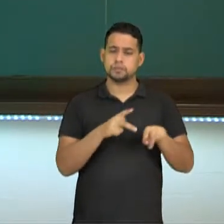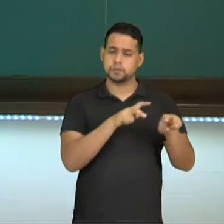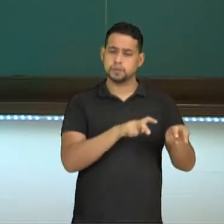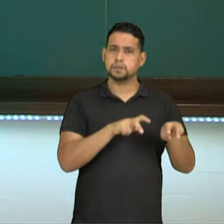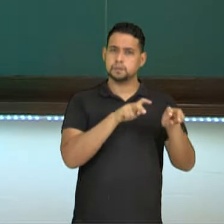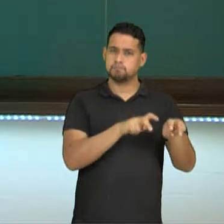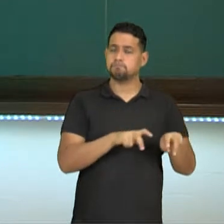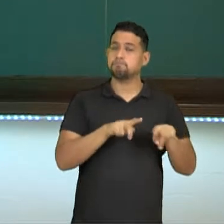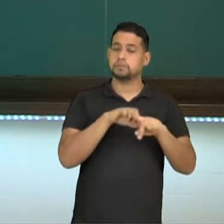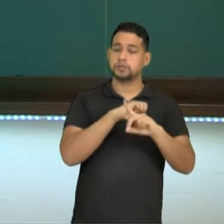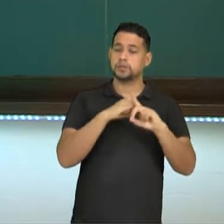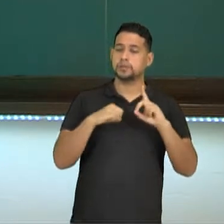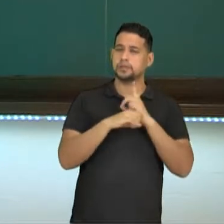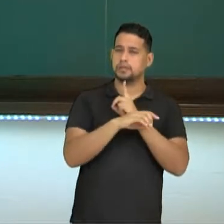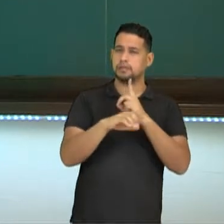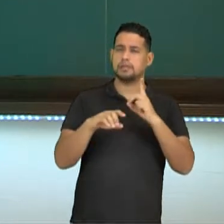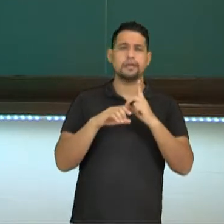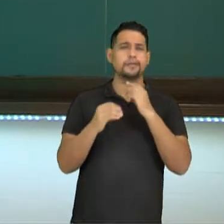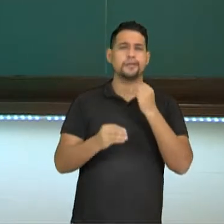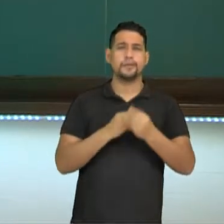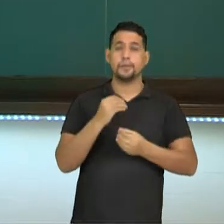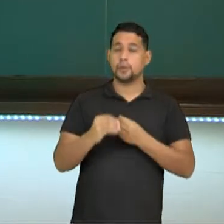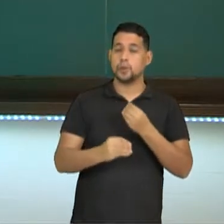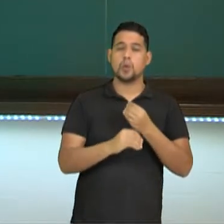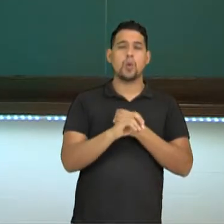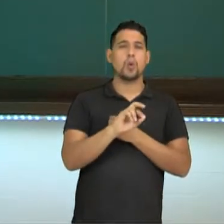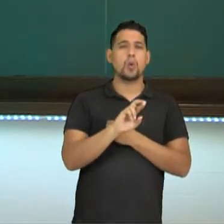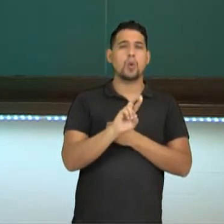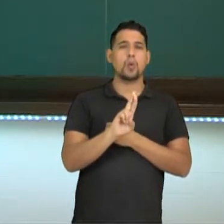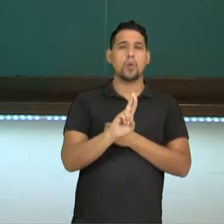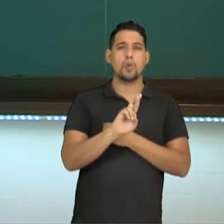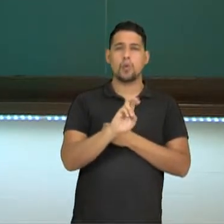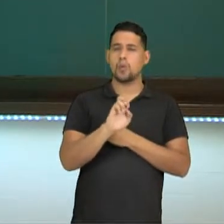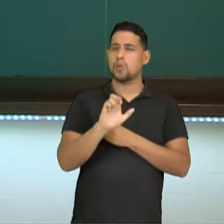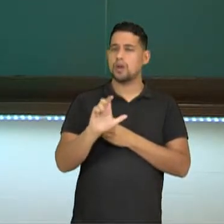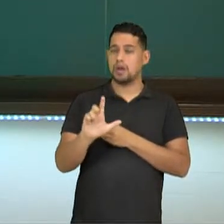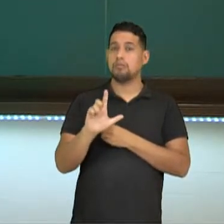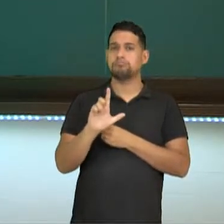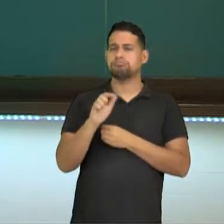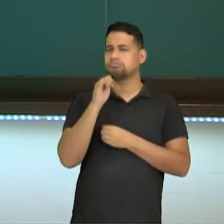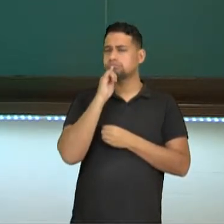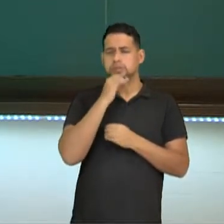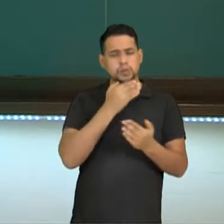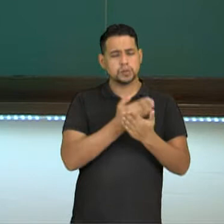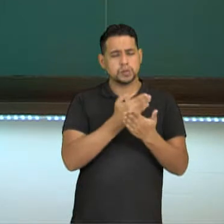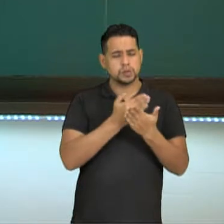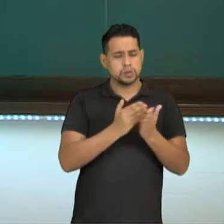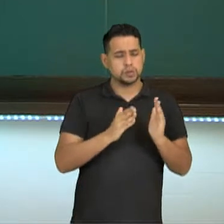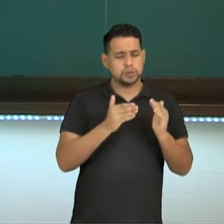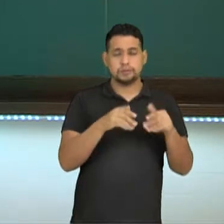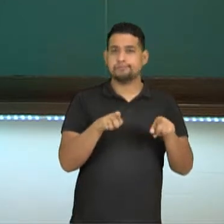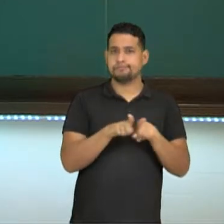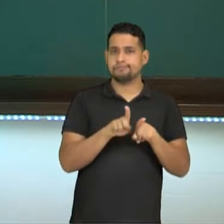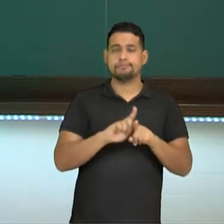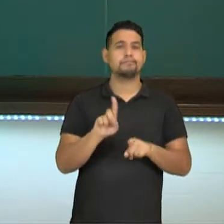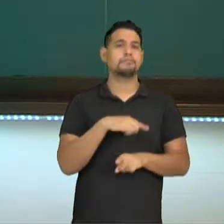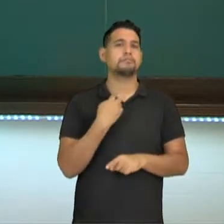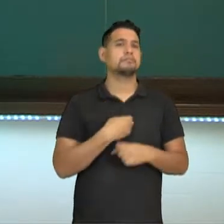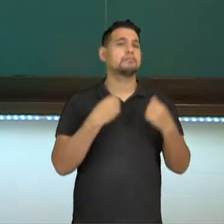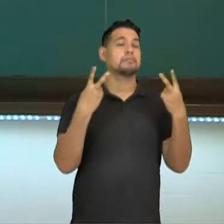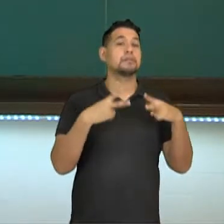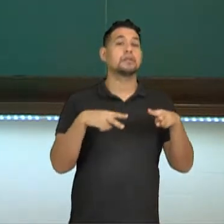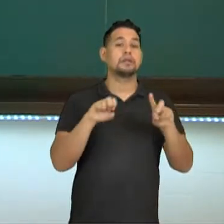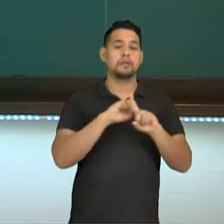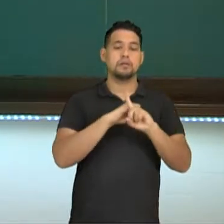né? Sociedade predominantemente rural, pessoal. Quando falarmos de Idade Média, estudar Idade Média, nós estamos falando de